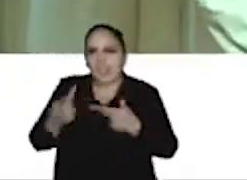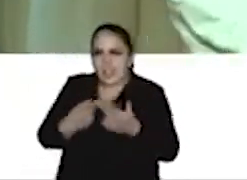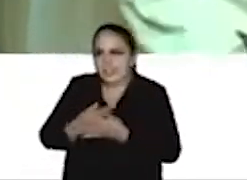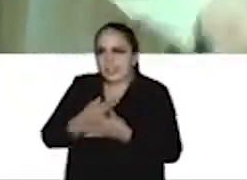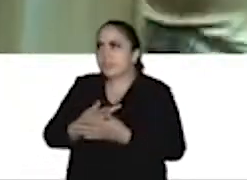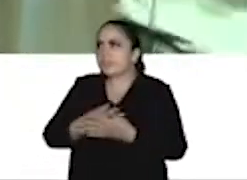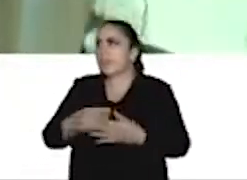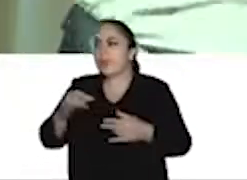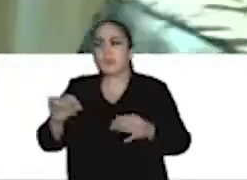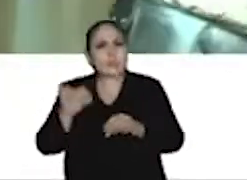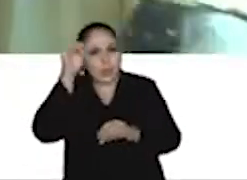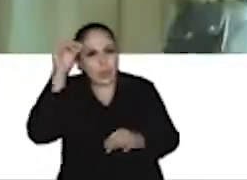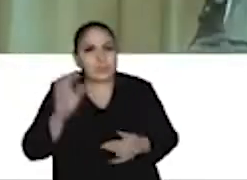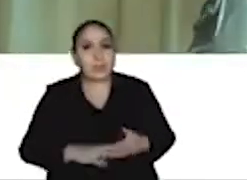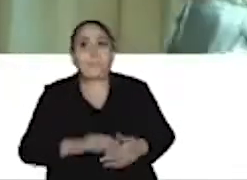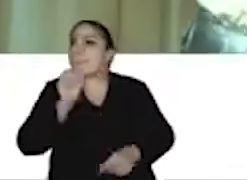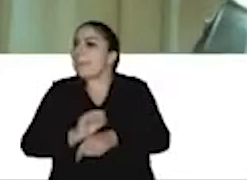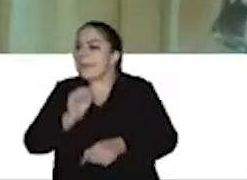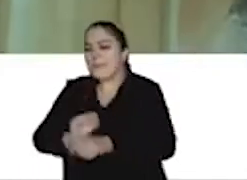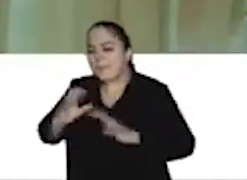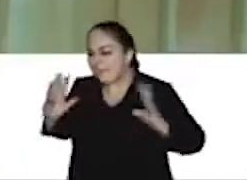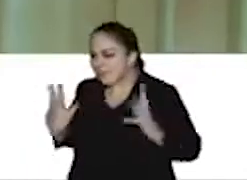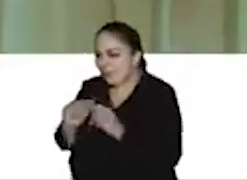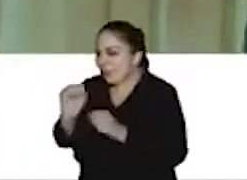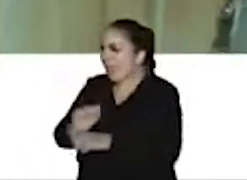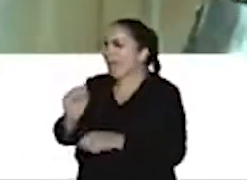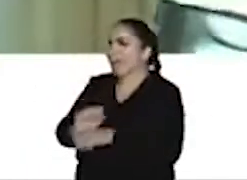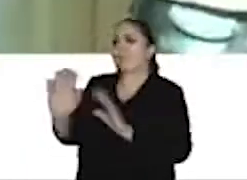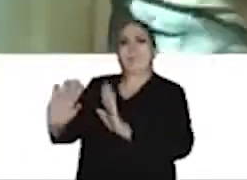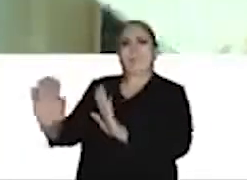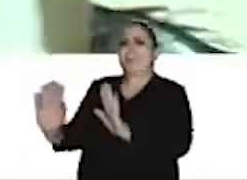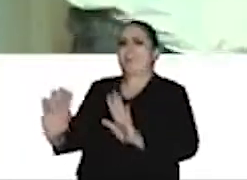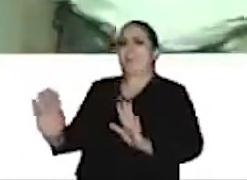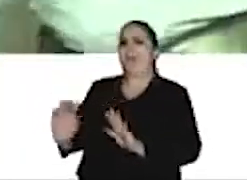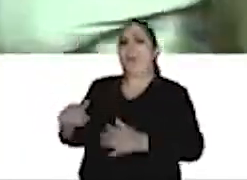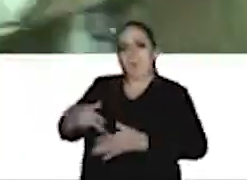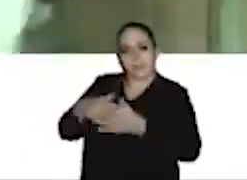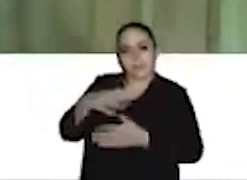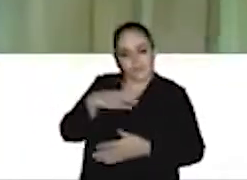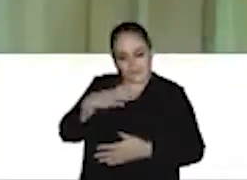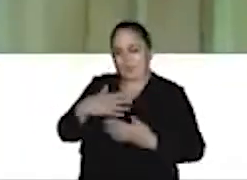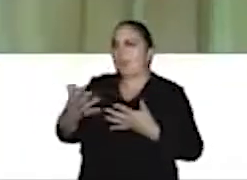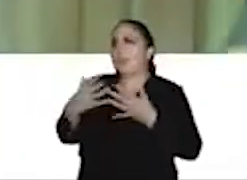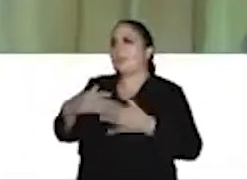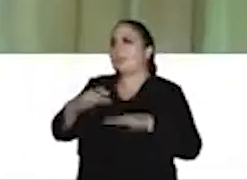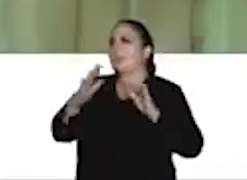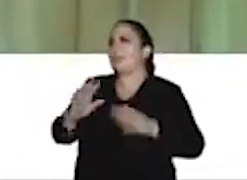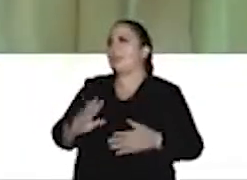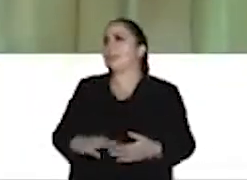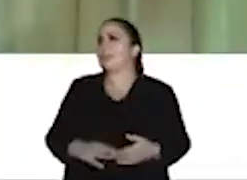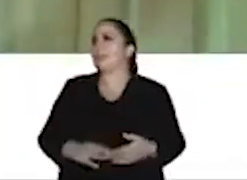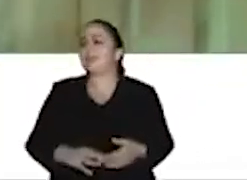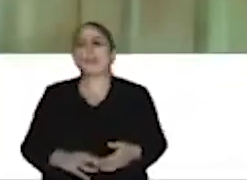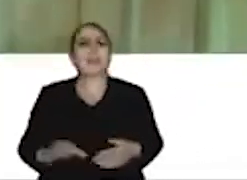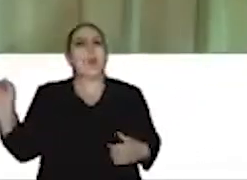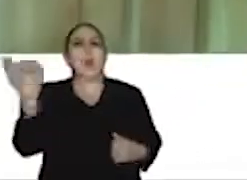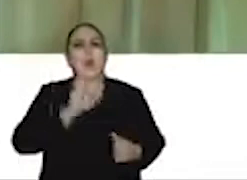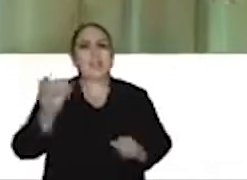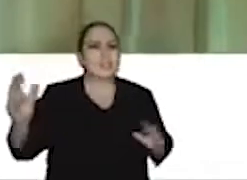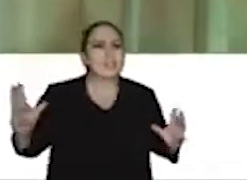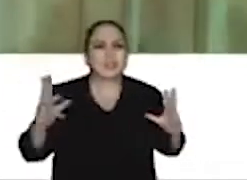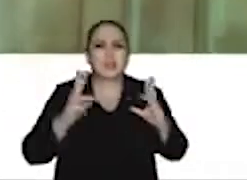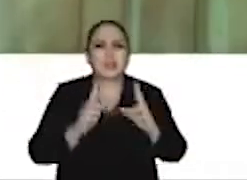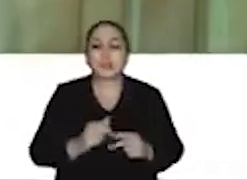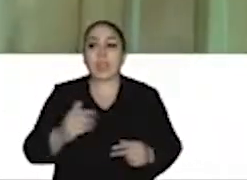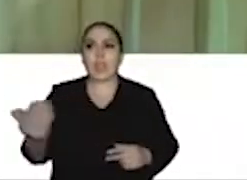besta. Você é uma besta. Para com isso. Eu já você... falei. Não, para. Faz o seguinte, apresenta do jeito que tu... Sim. Olá, todo mundo! Eu